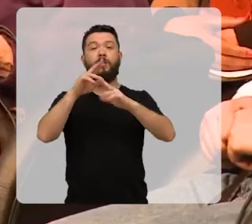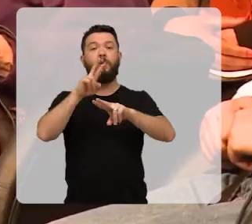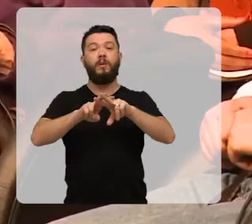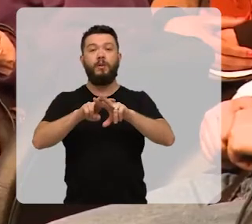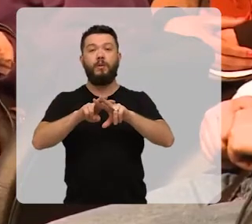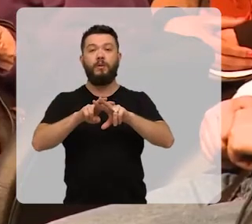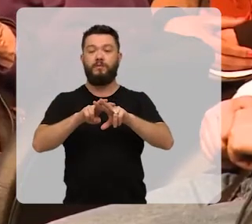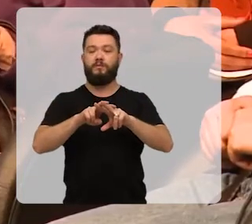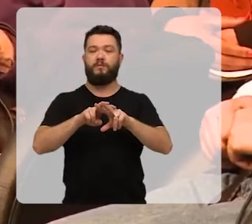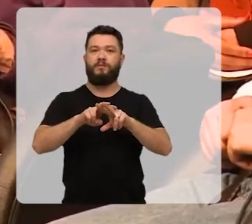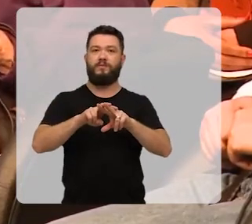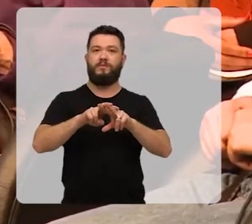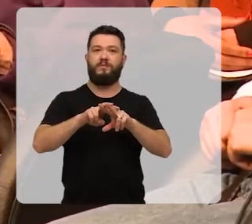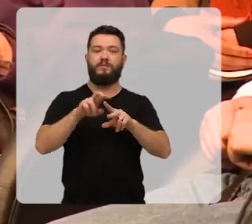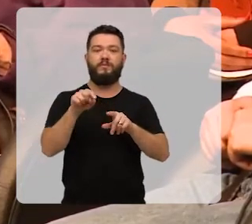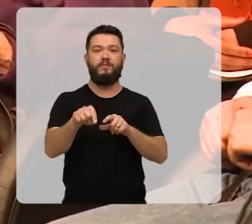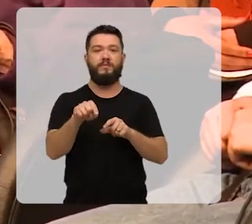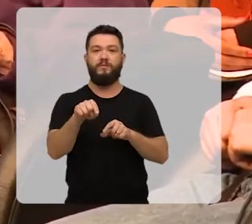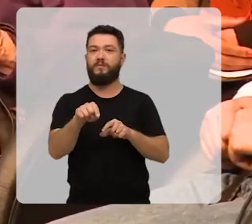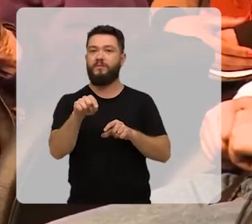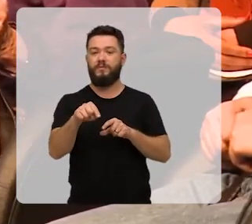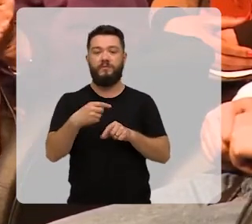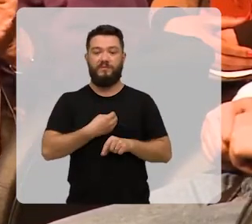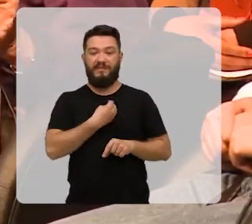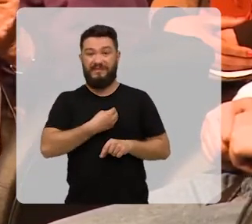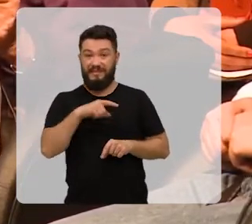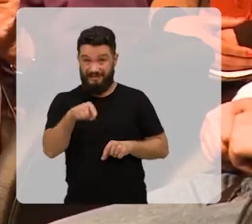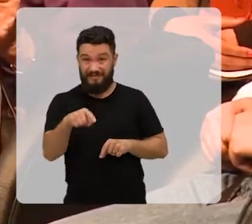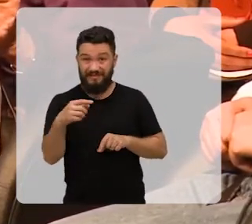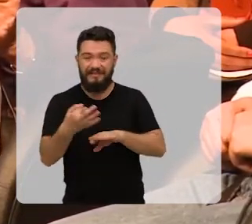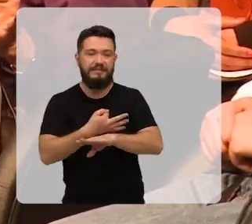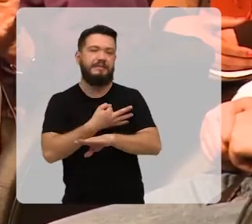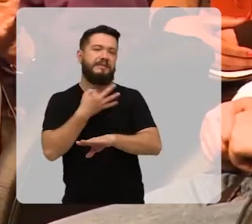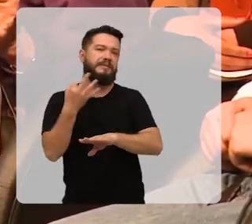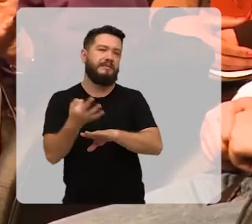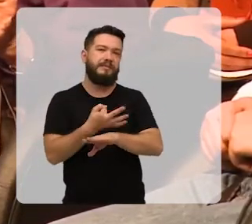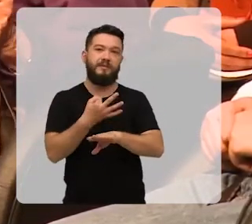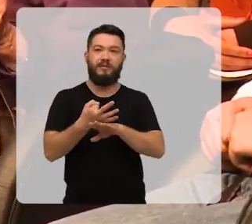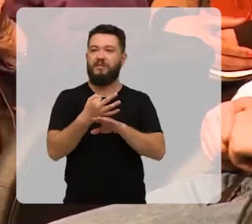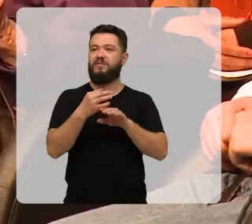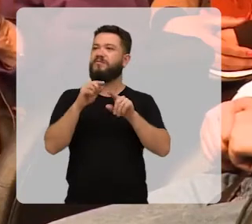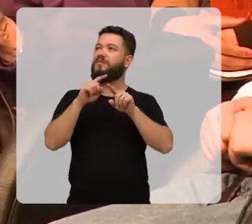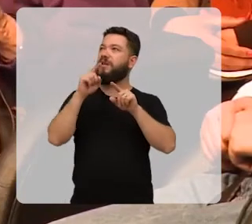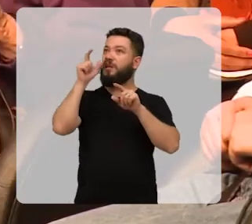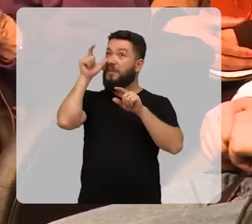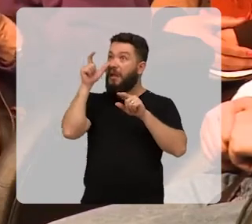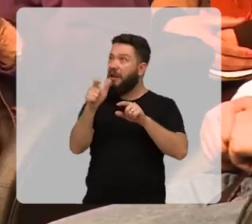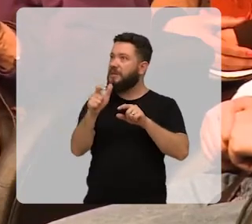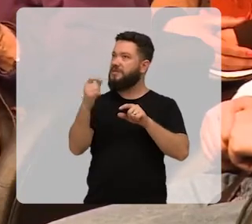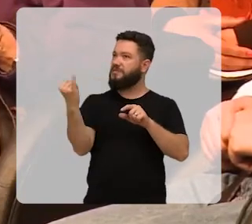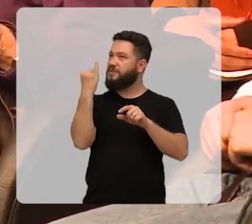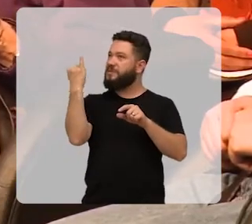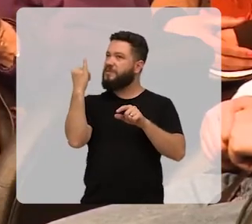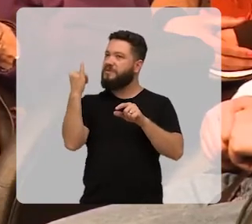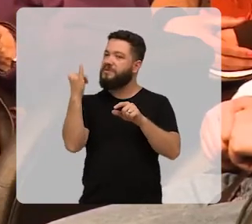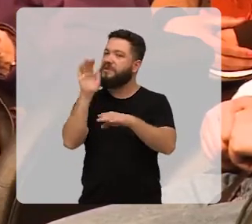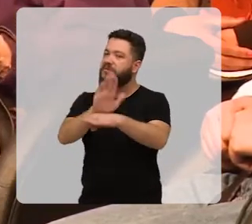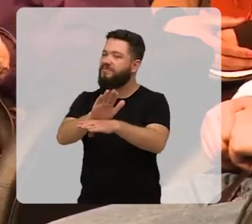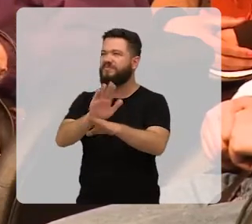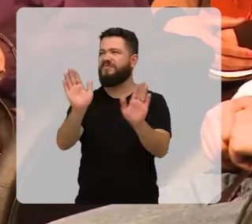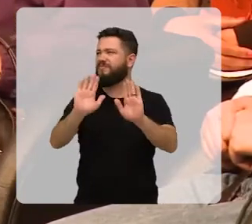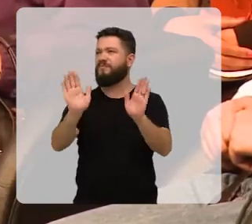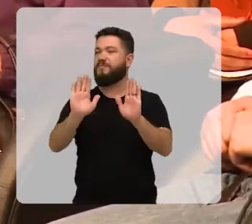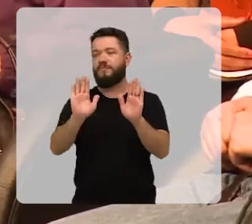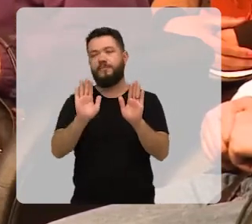no meio de uma guerra e os que estavam no campo de concentração não era a primeira o